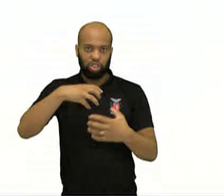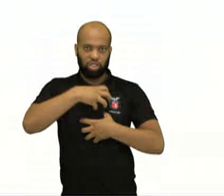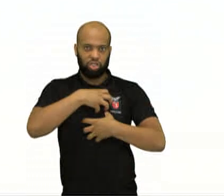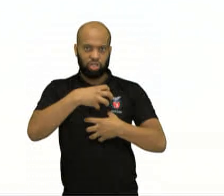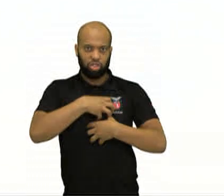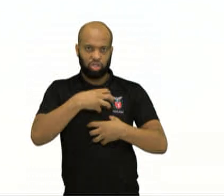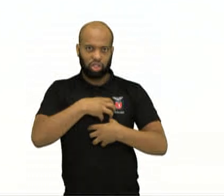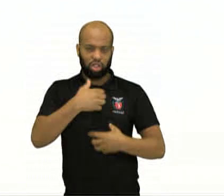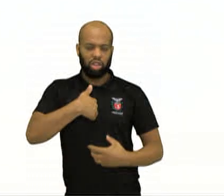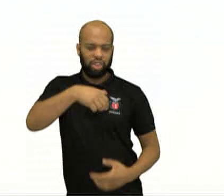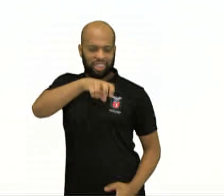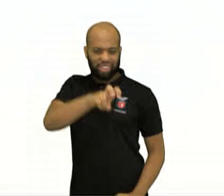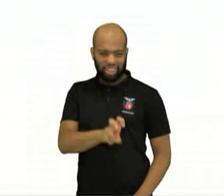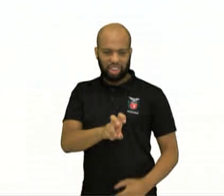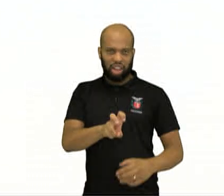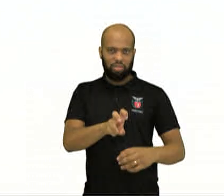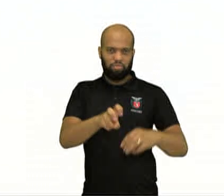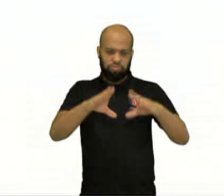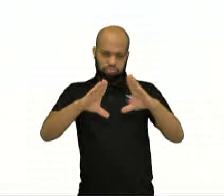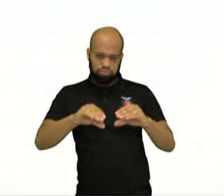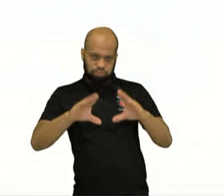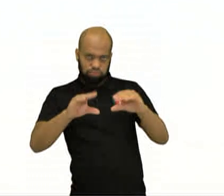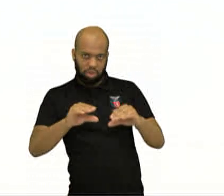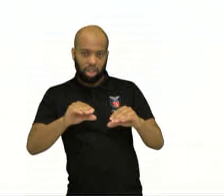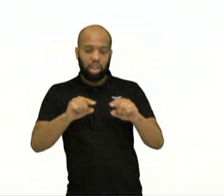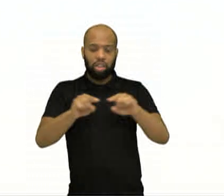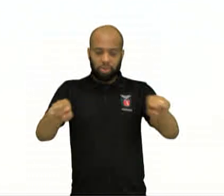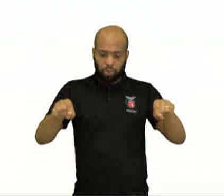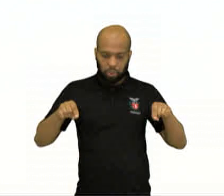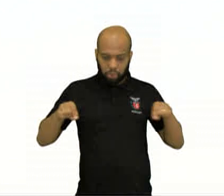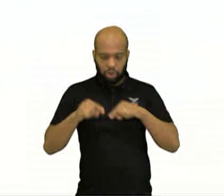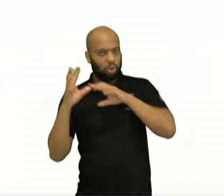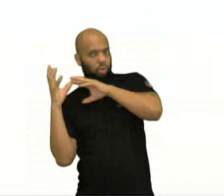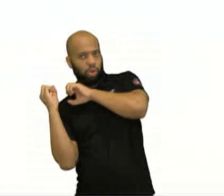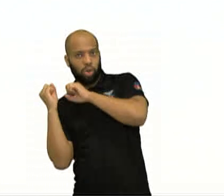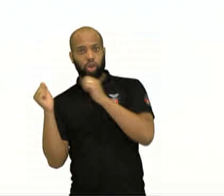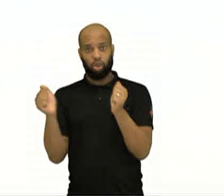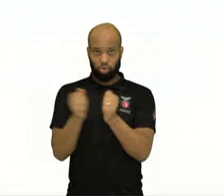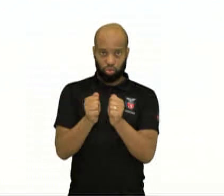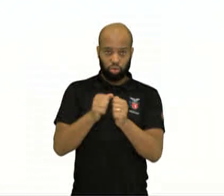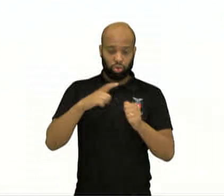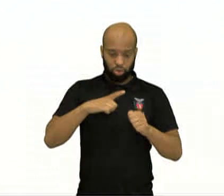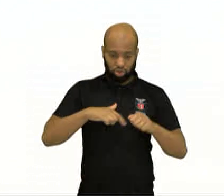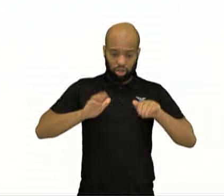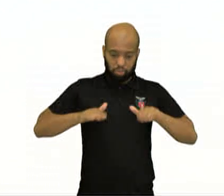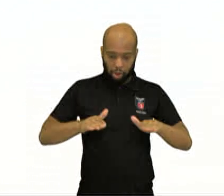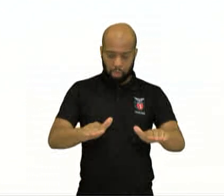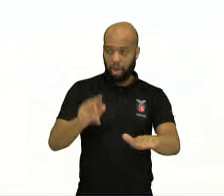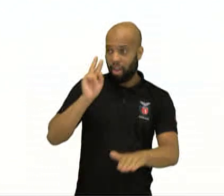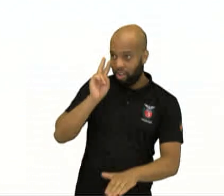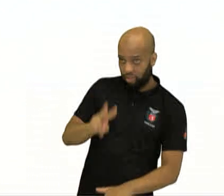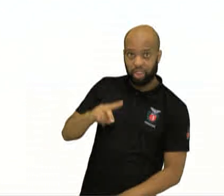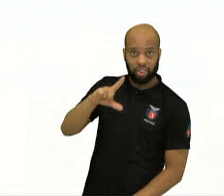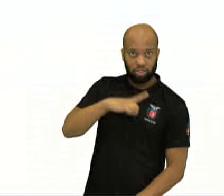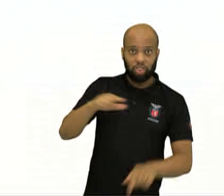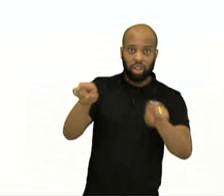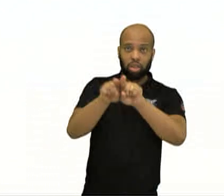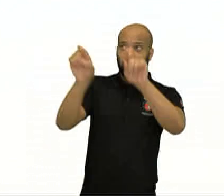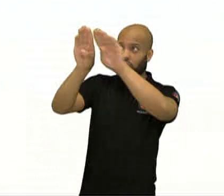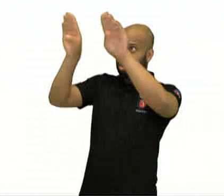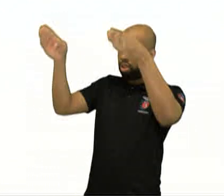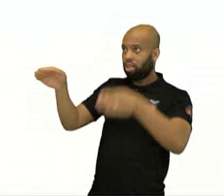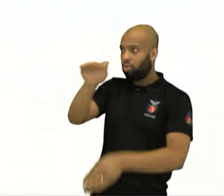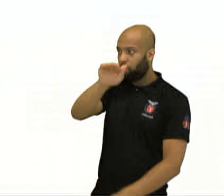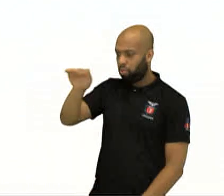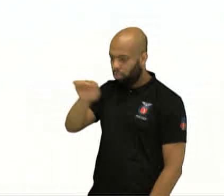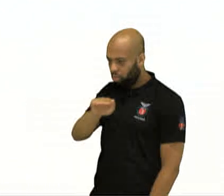numa poltrona velha e gorda, num quartinho com máquina de costura, estante de quinquilharias e uma gata